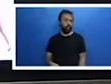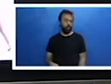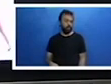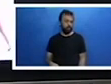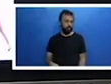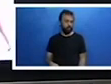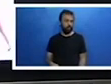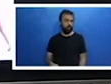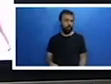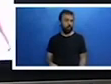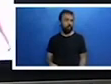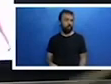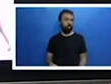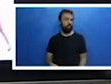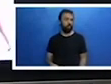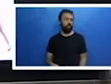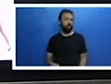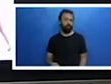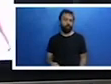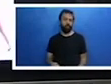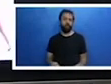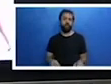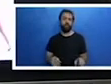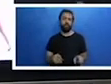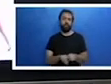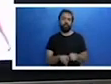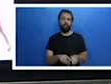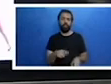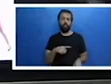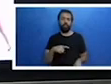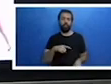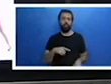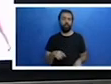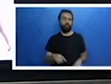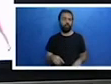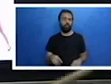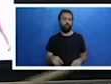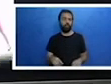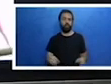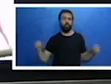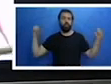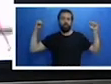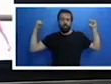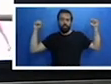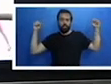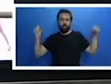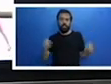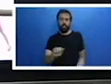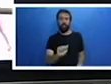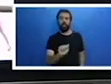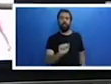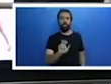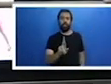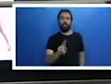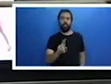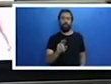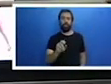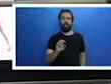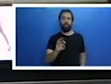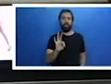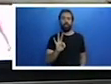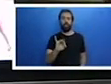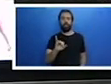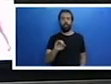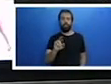faz parte das ginásticas de competição, e agora entrou na competição uma ginástica que chama ginástica fitness, que ela também é praticada por pessoas que também não